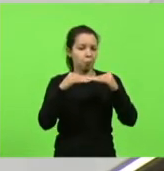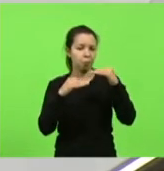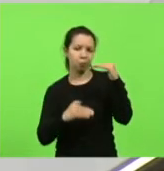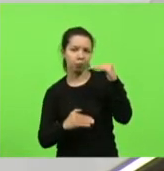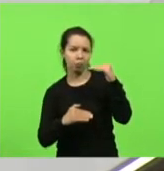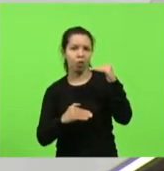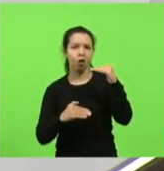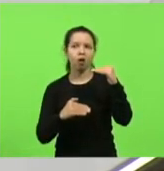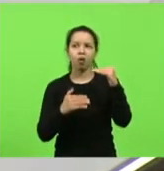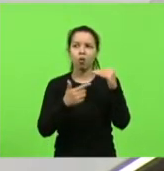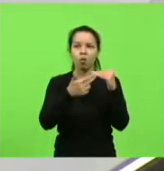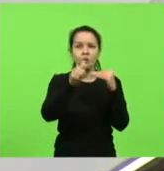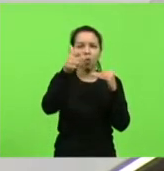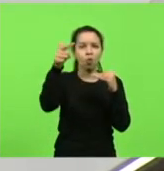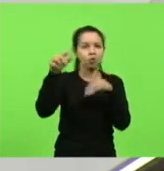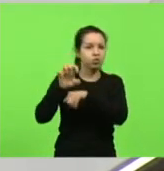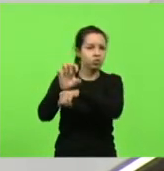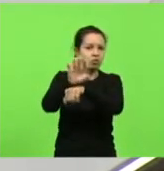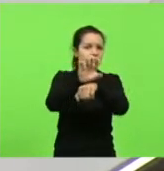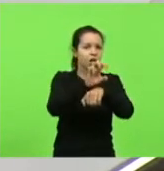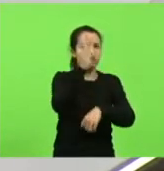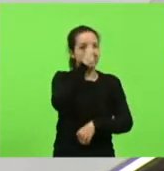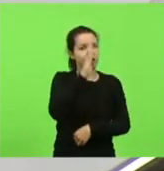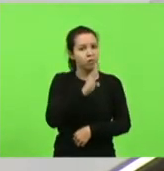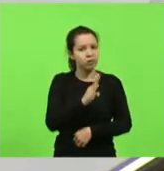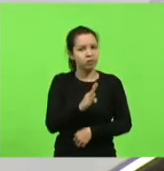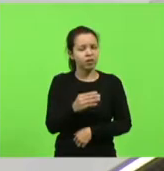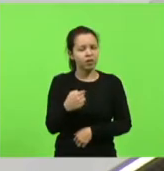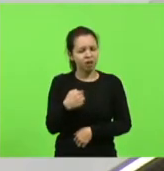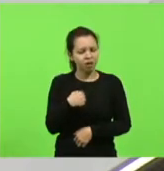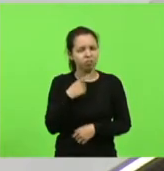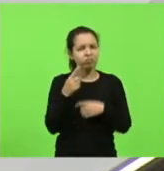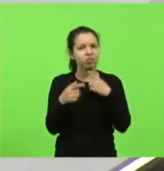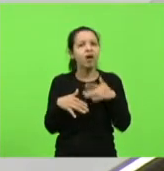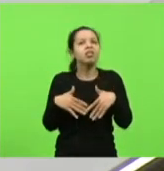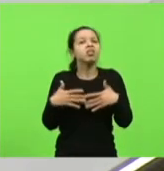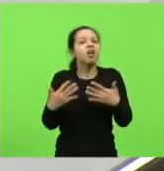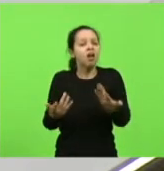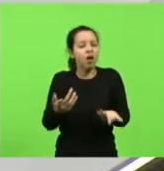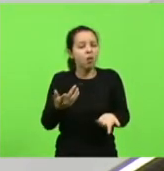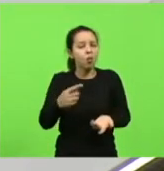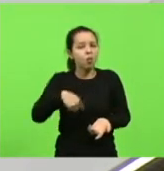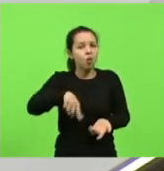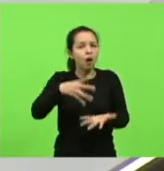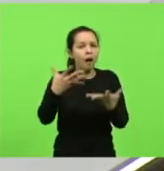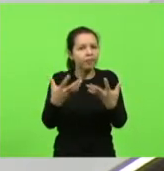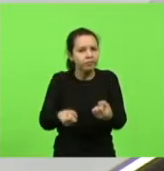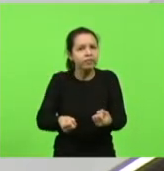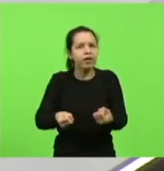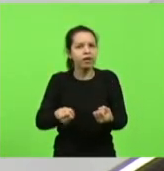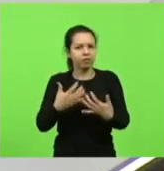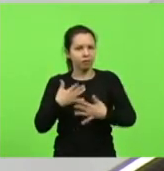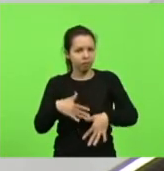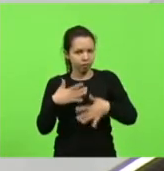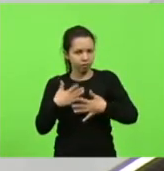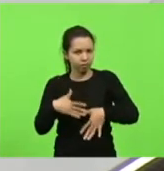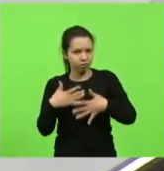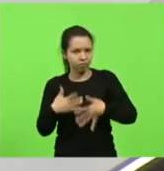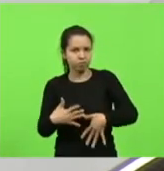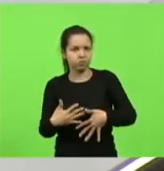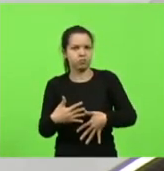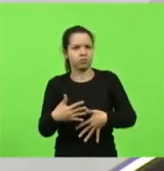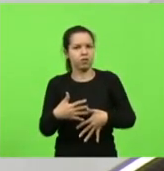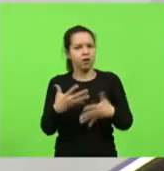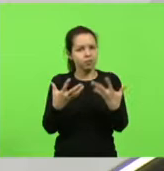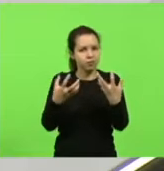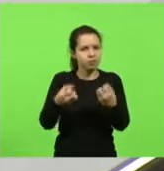com o resto do Brasil. Novamente, eu fico me perguntando até quando nós vamos aceitar isso tranquilamente, nós vamos aceitar que isso seja feito